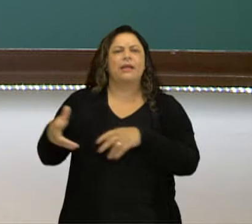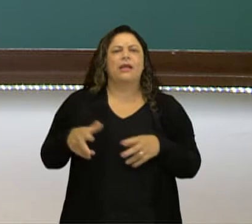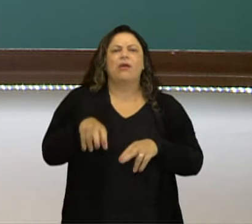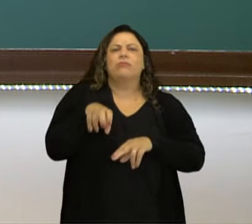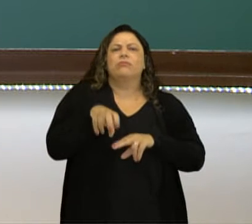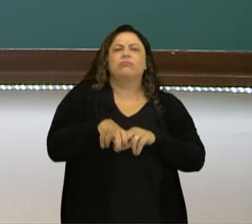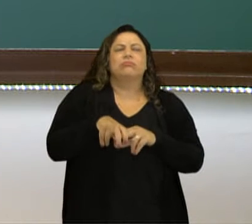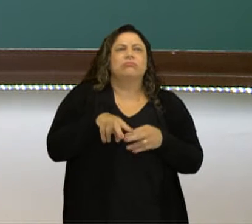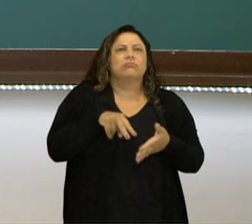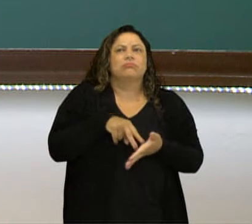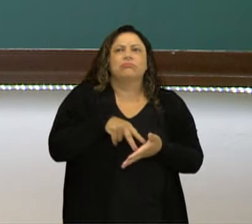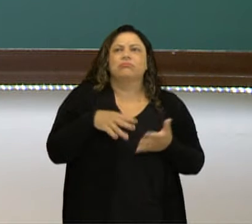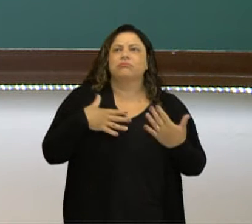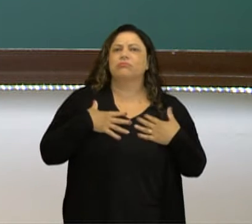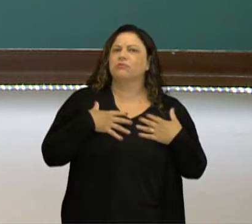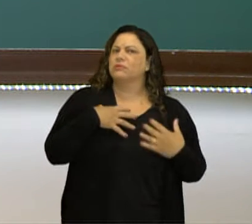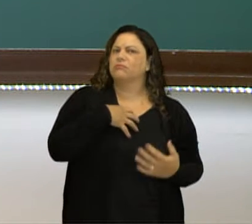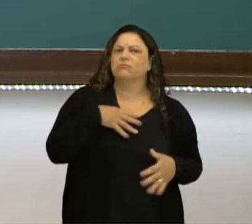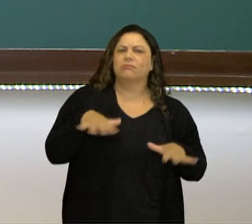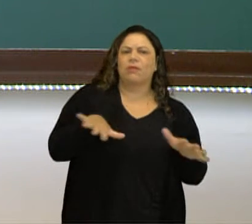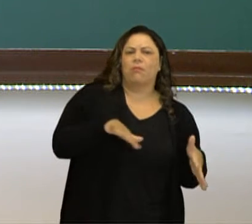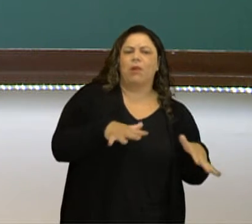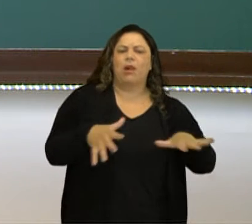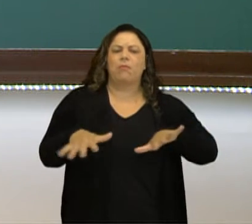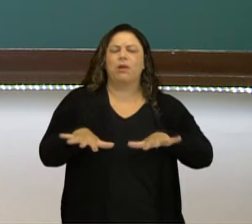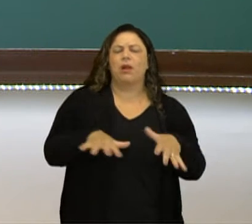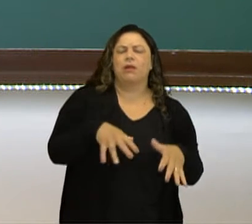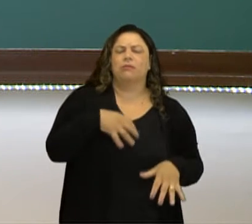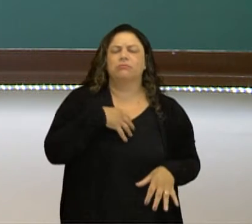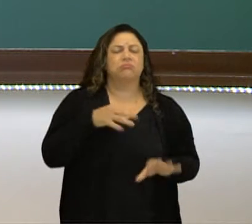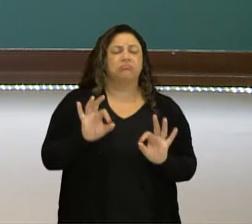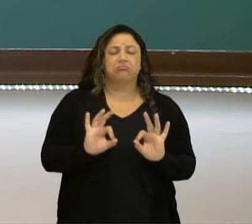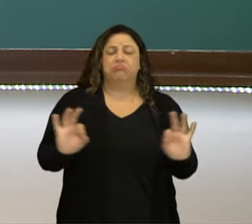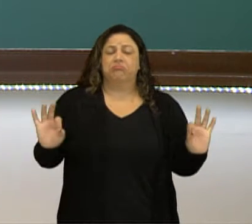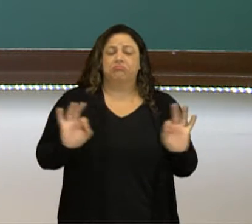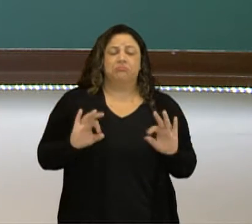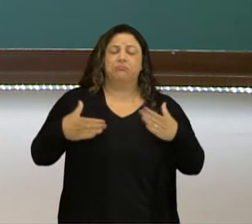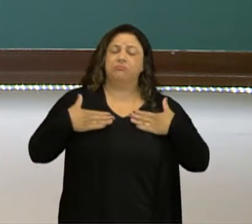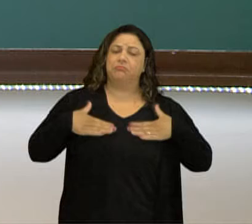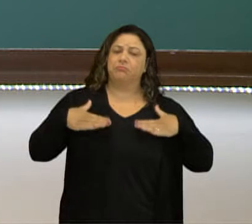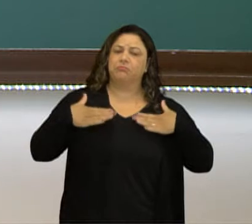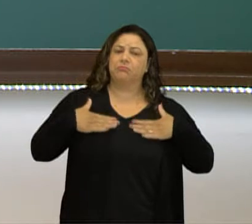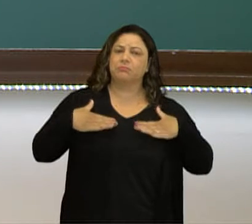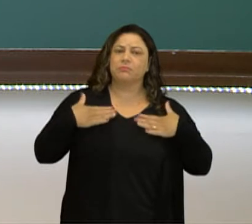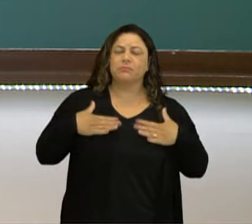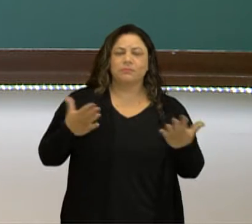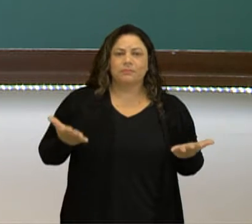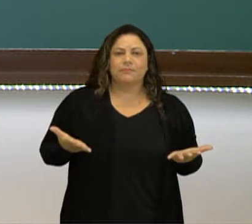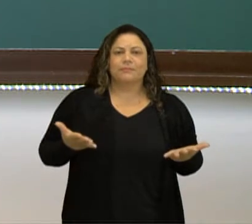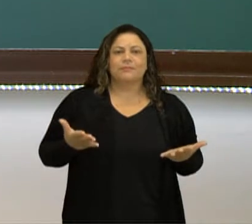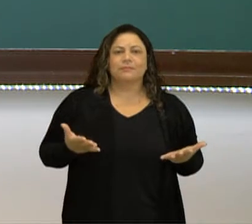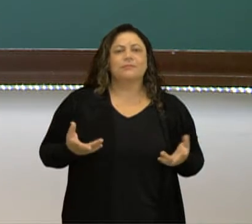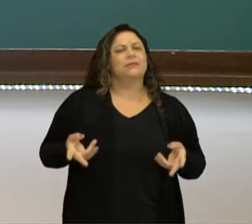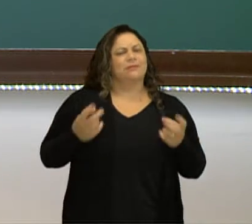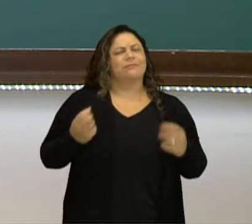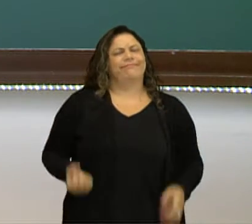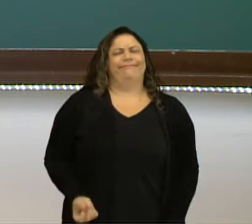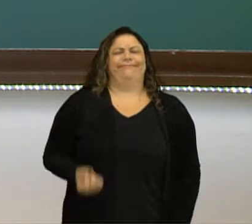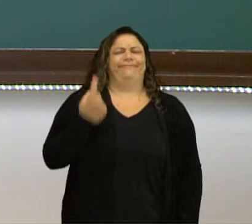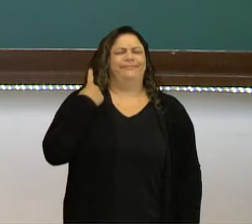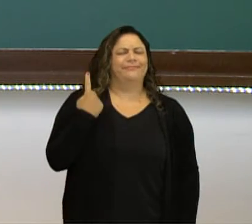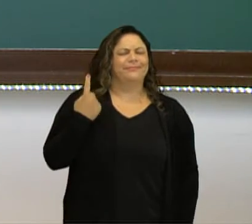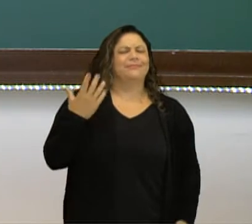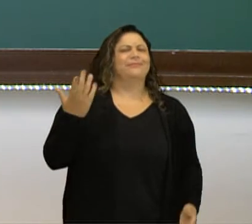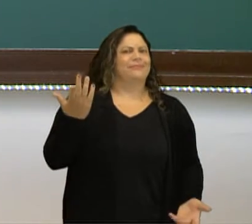você não está sentindo o solavanco, certo? E ele está indo bem devagarinho, certo? Então é um negócio bem doido. Então por